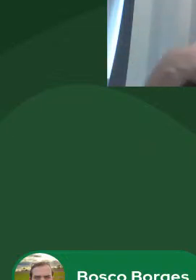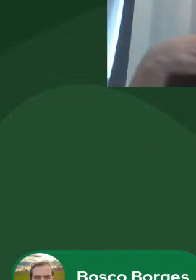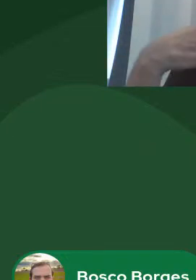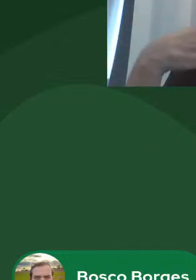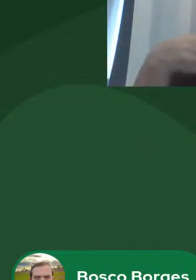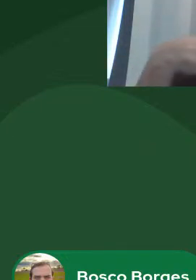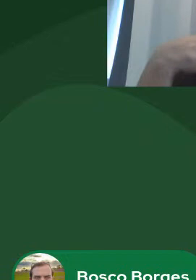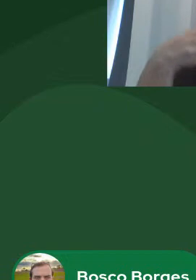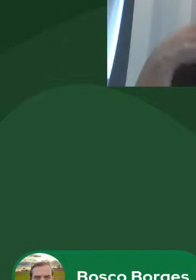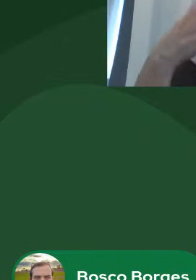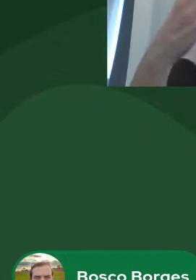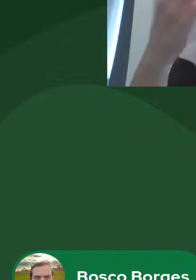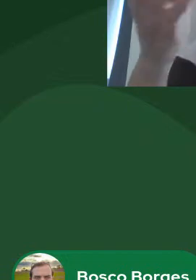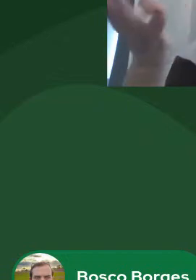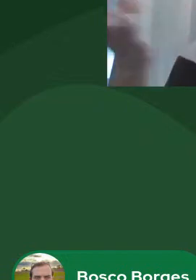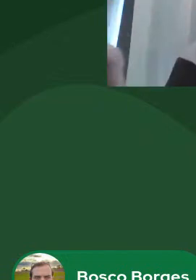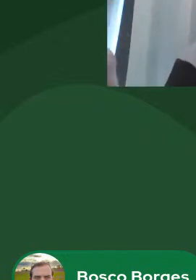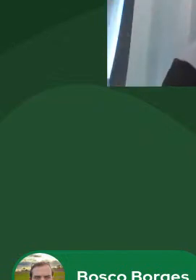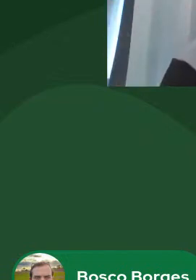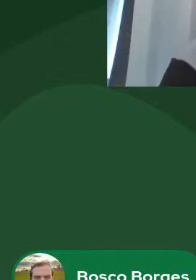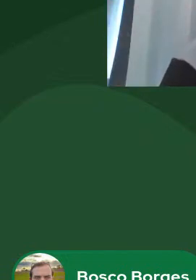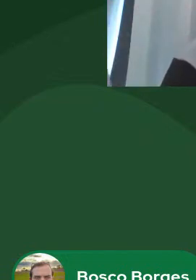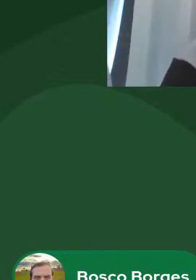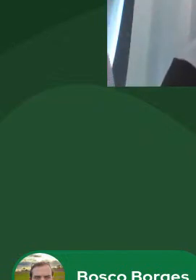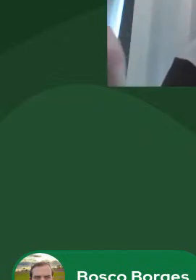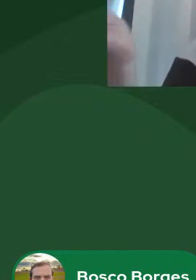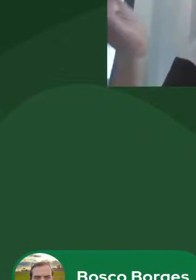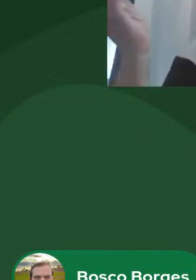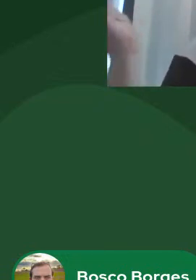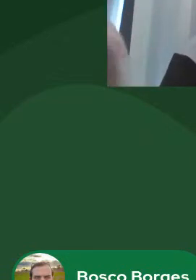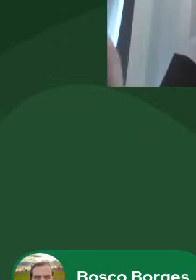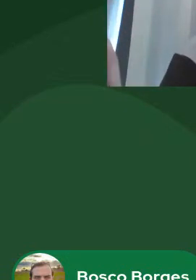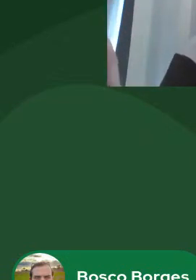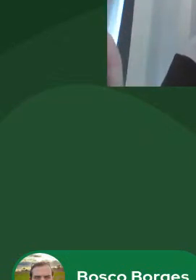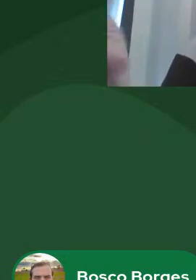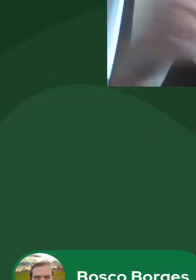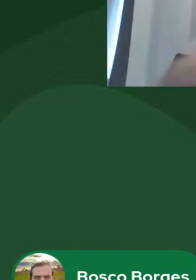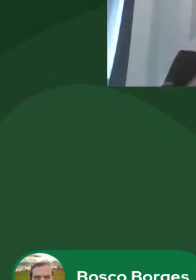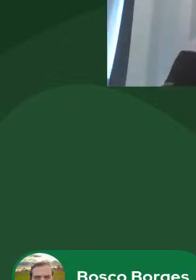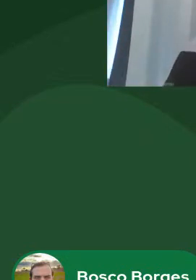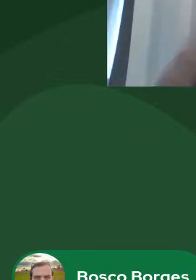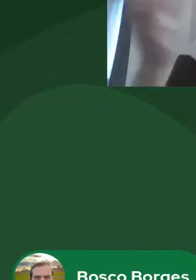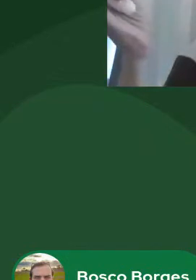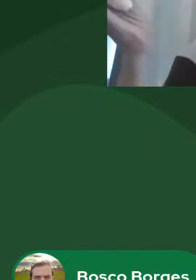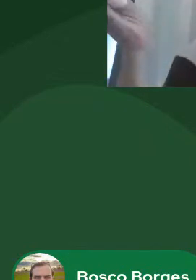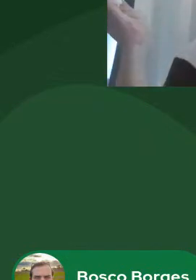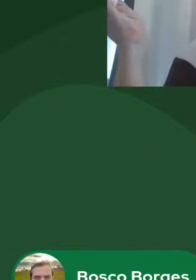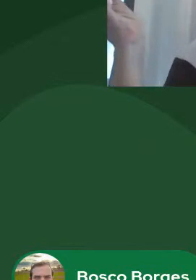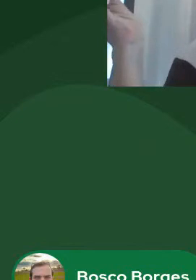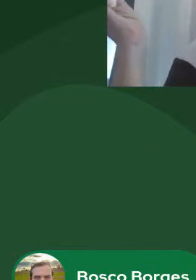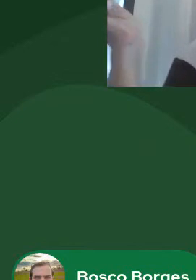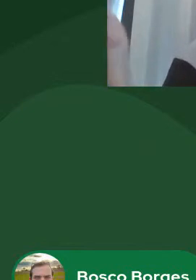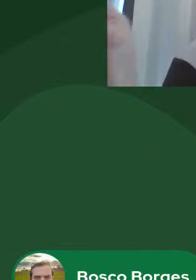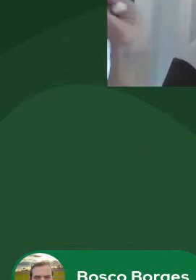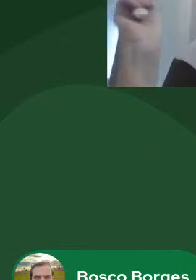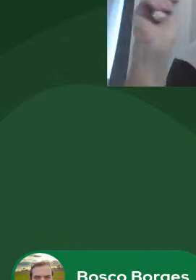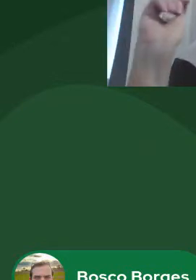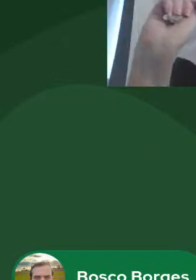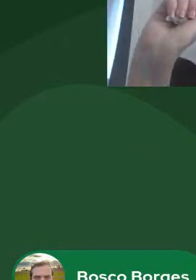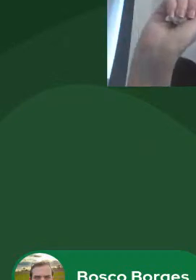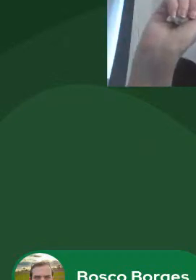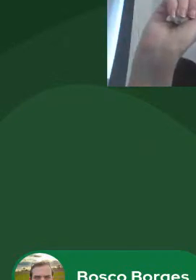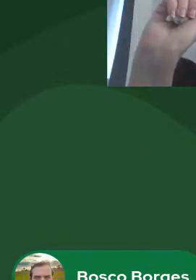digo, assim, não tem que dizer, mas eu nunca só fui, como a Silvana disse ontem. Ah, é o meu primeiro IHC. Todos nós tivemos o nosso